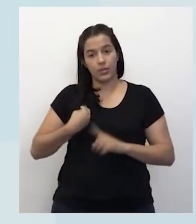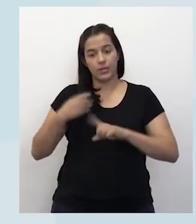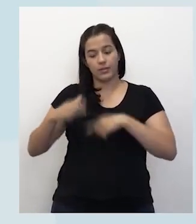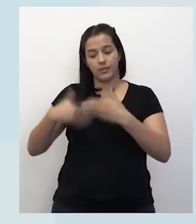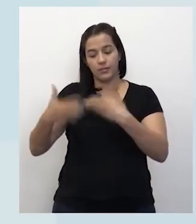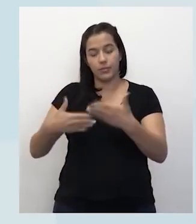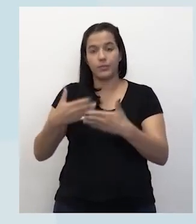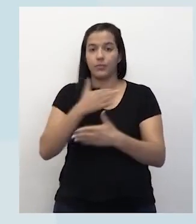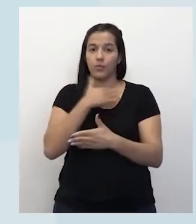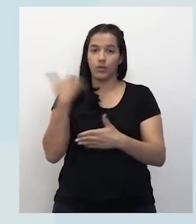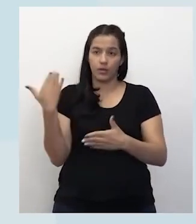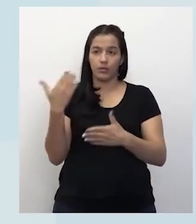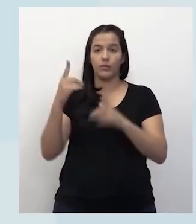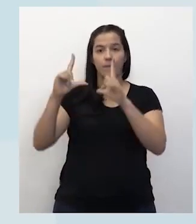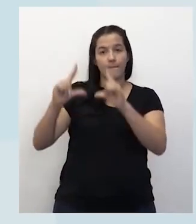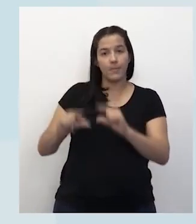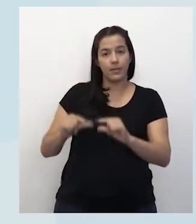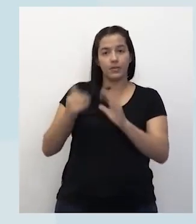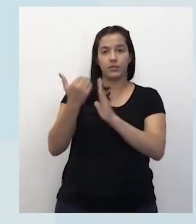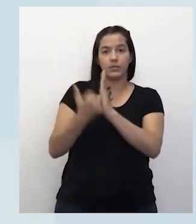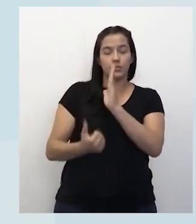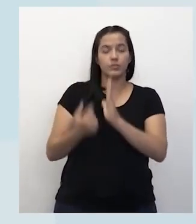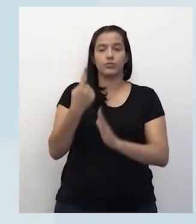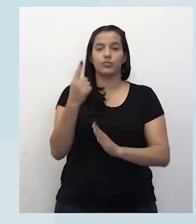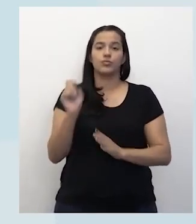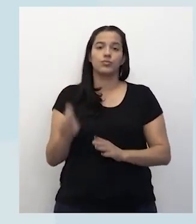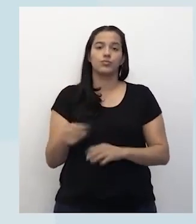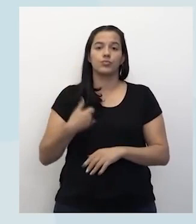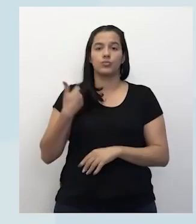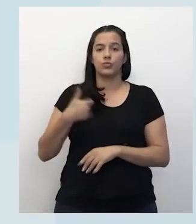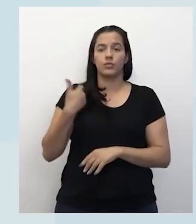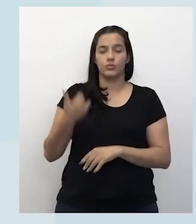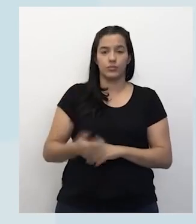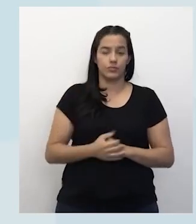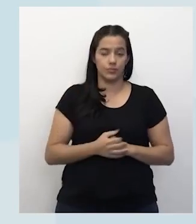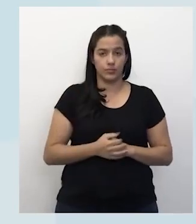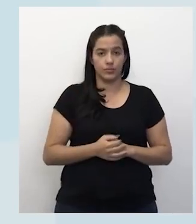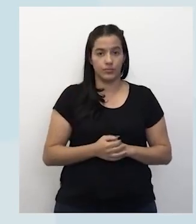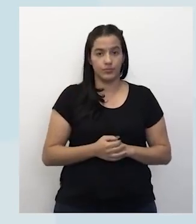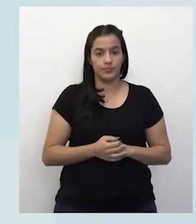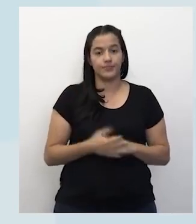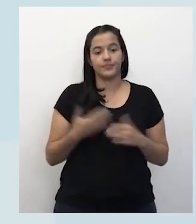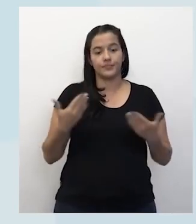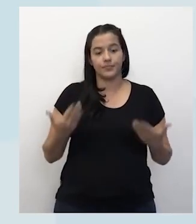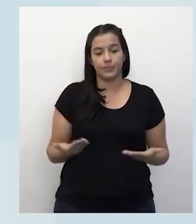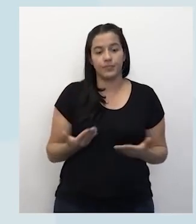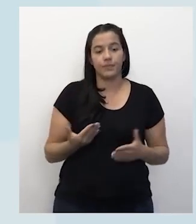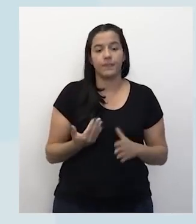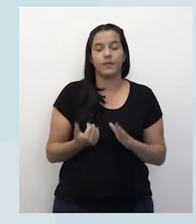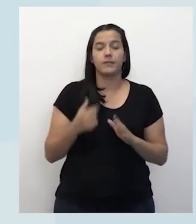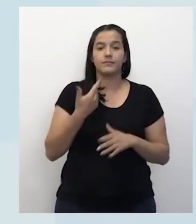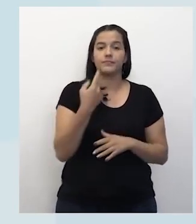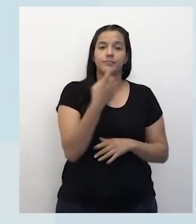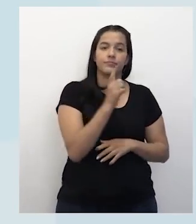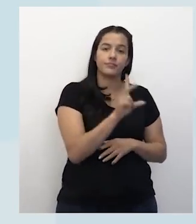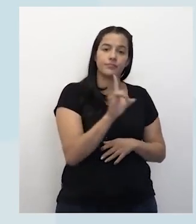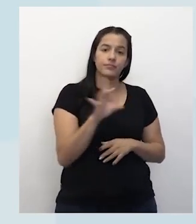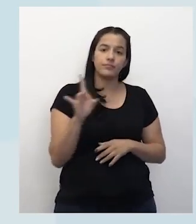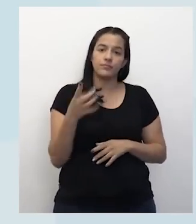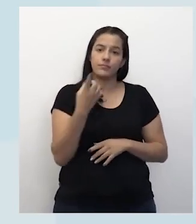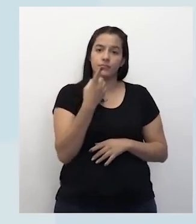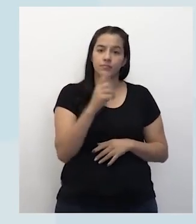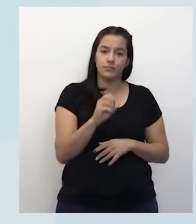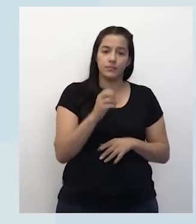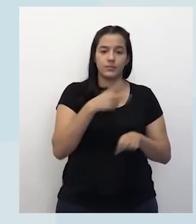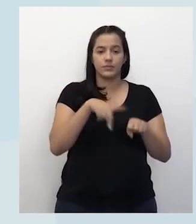completaram um ano de idade entra para essa taxa de mortalidade infantil. Então menos de 10 a cada 1.000 nascidos são